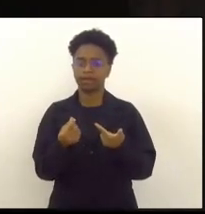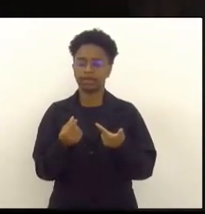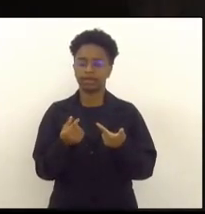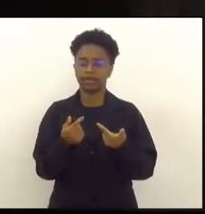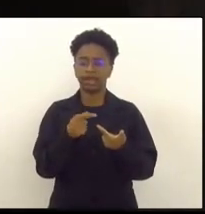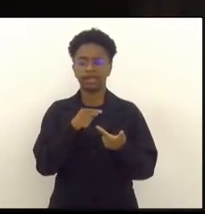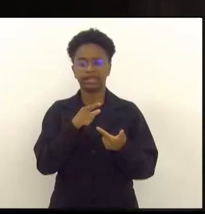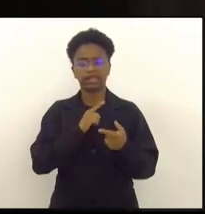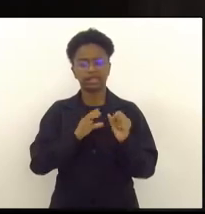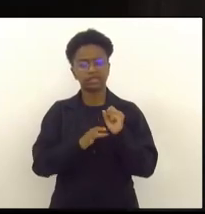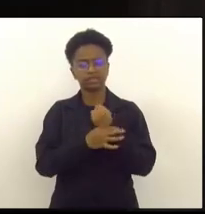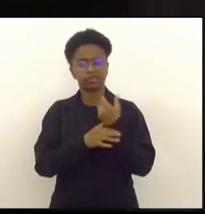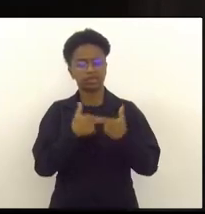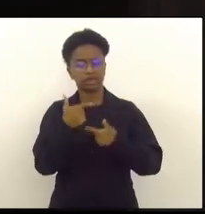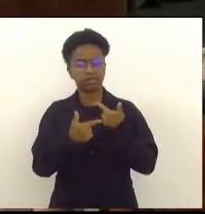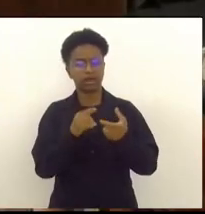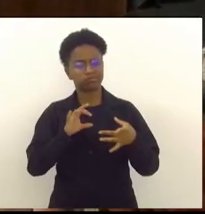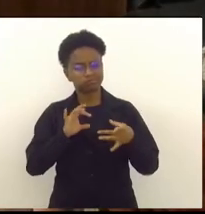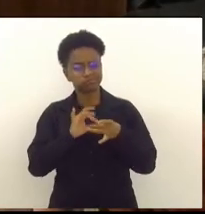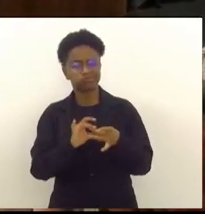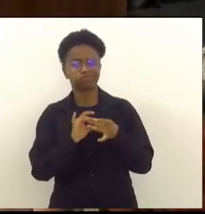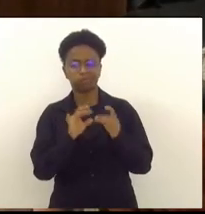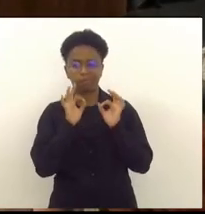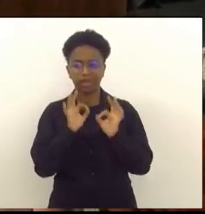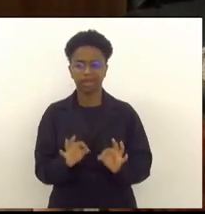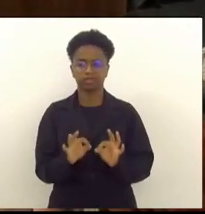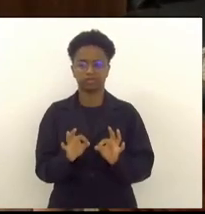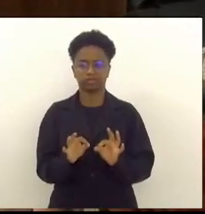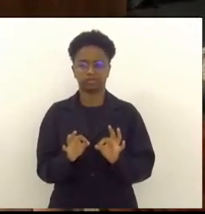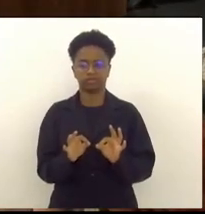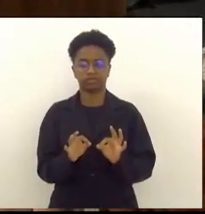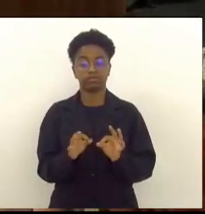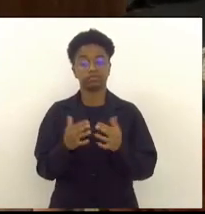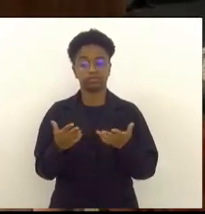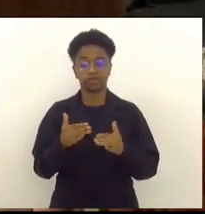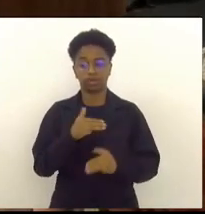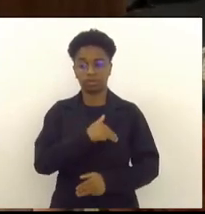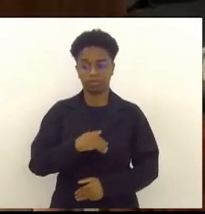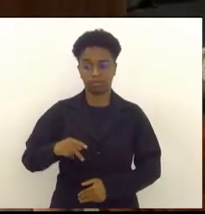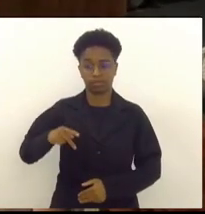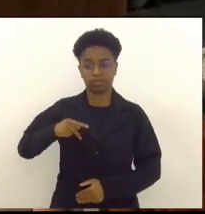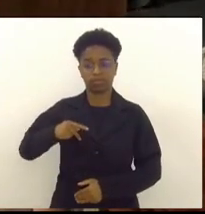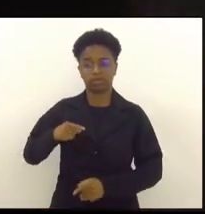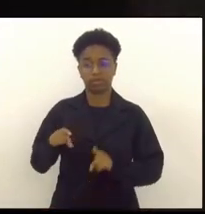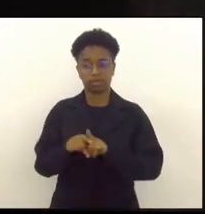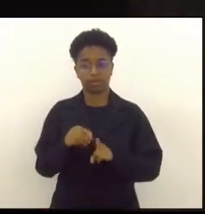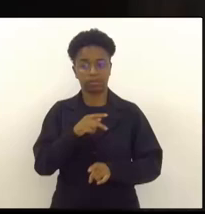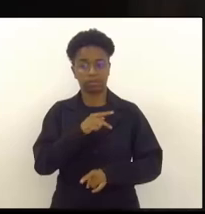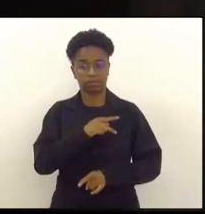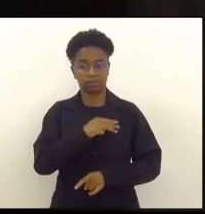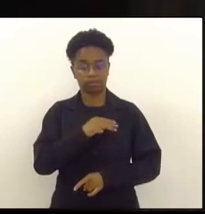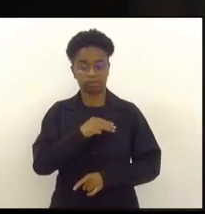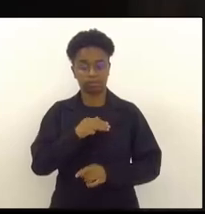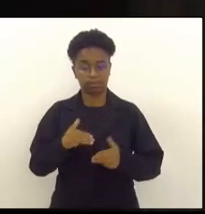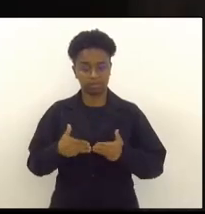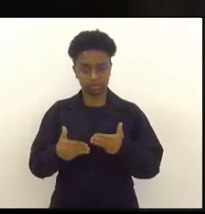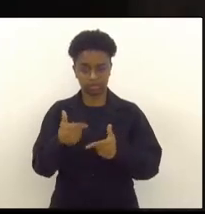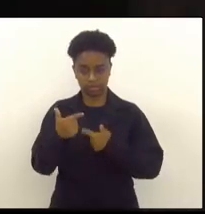ela tem a segurança do trabalho na veia. Na veia. E o Ministério Público, o Ministério do Trabalho, começou a fazer